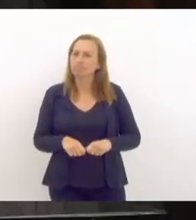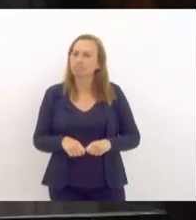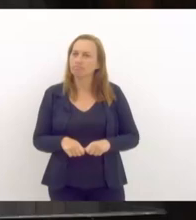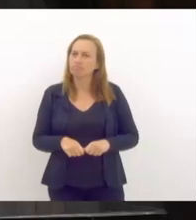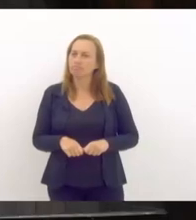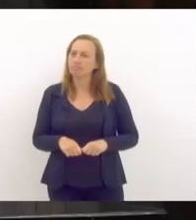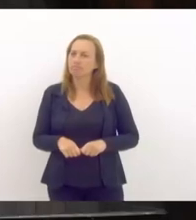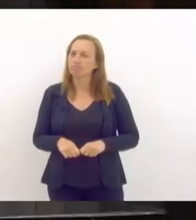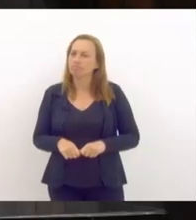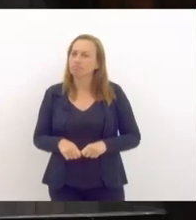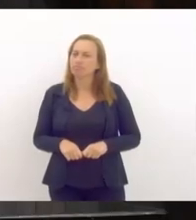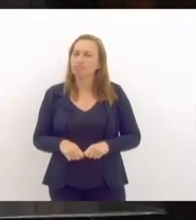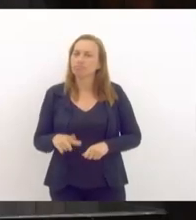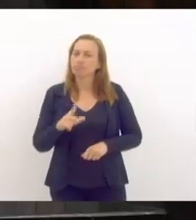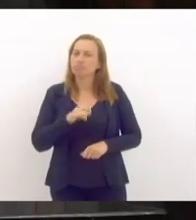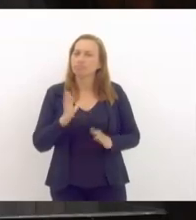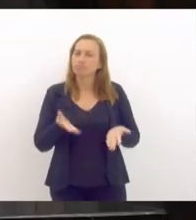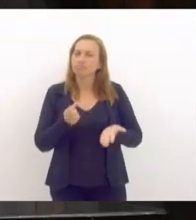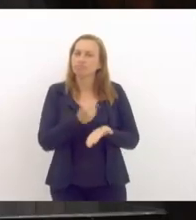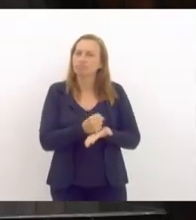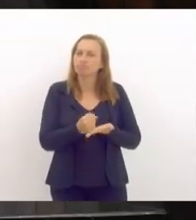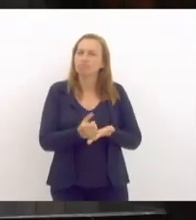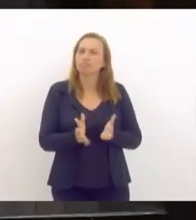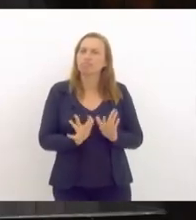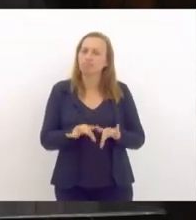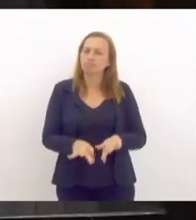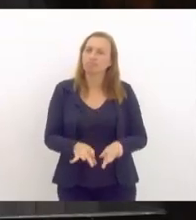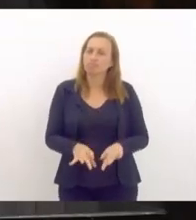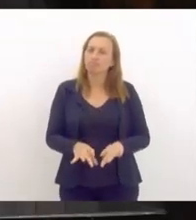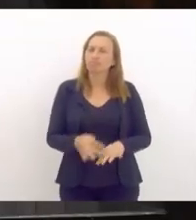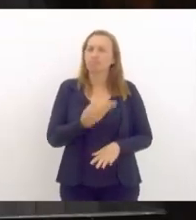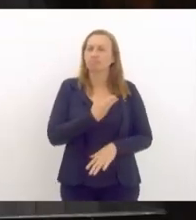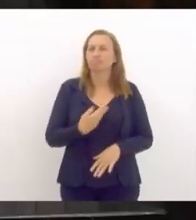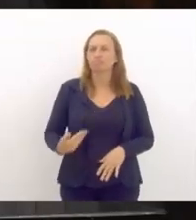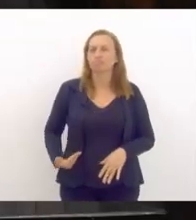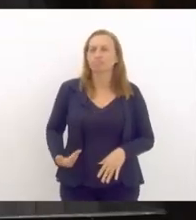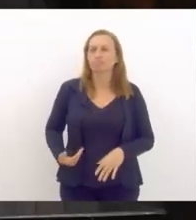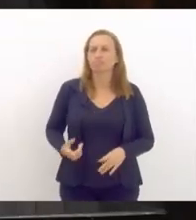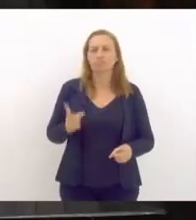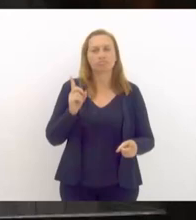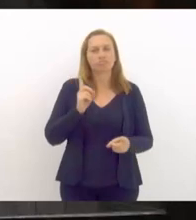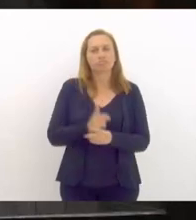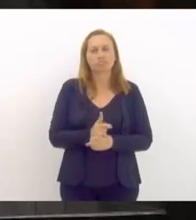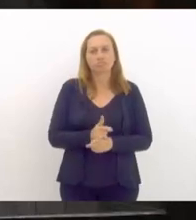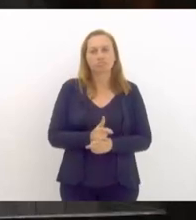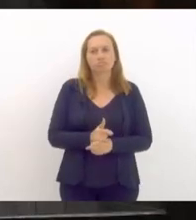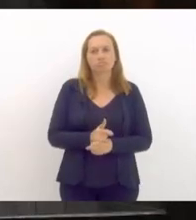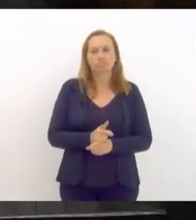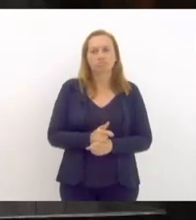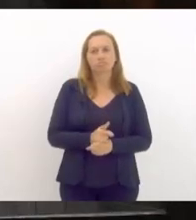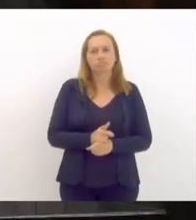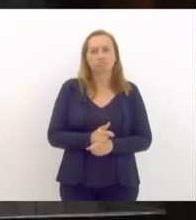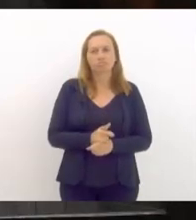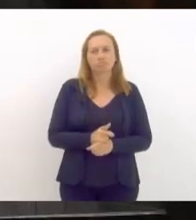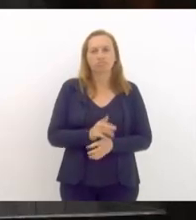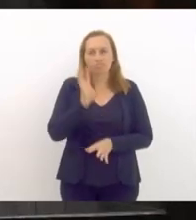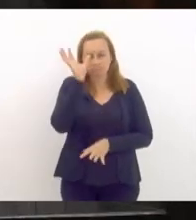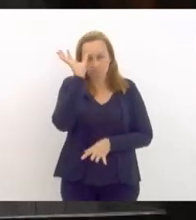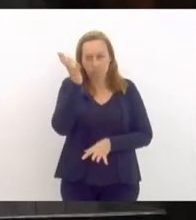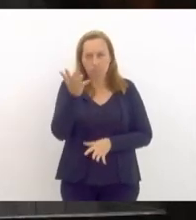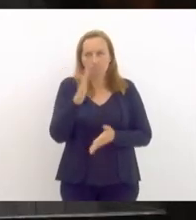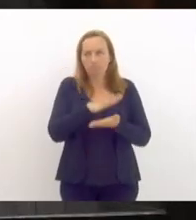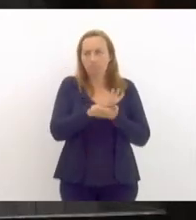que é a gente até hoje um contrato encerrado sem que o governo tenha encontrado uma solução minimamente sólida para